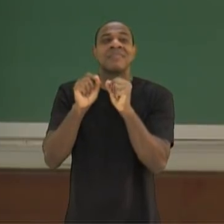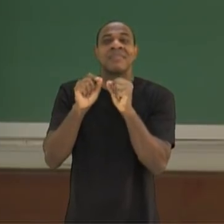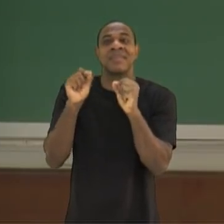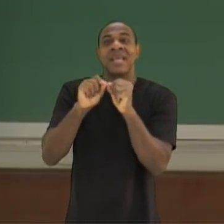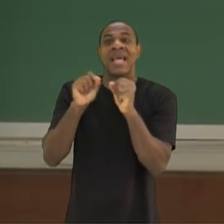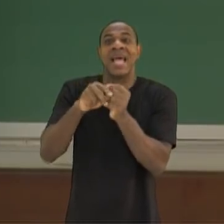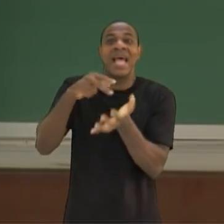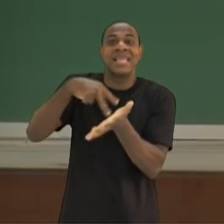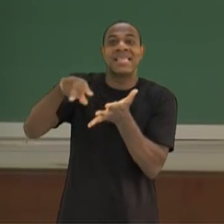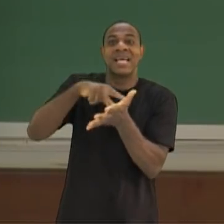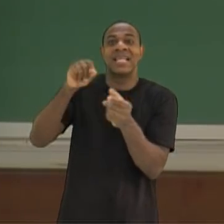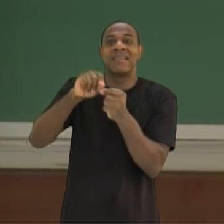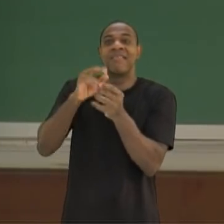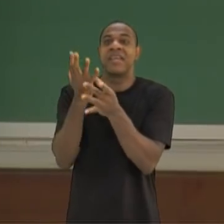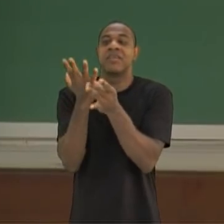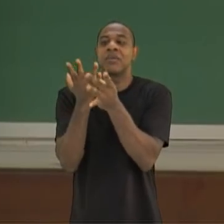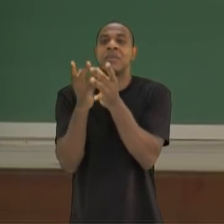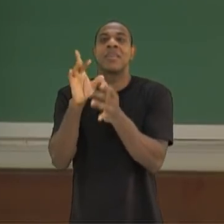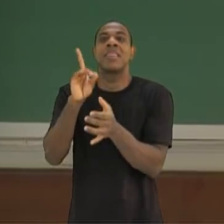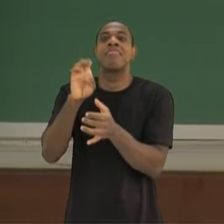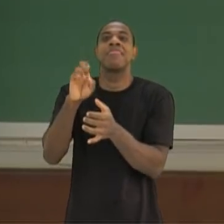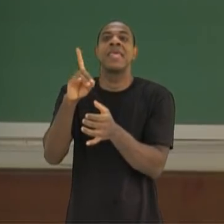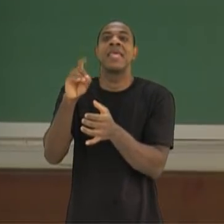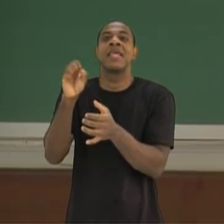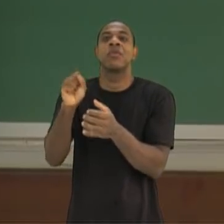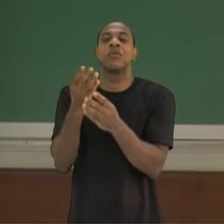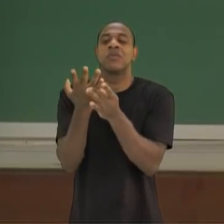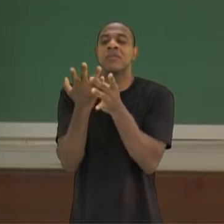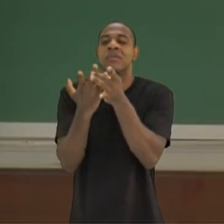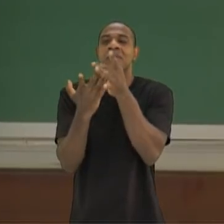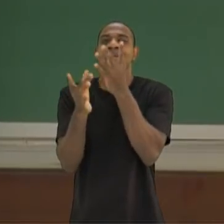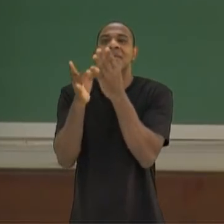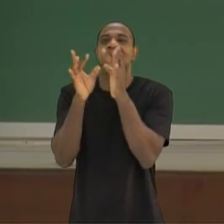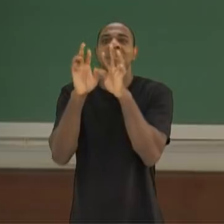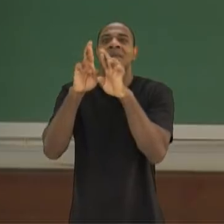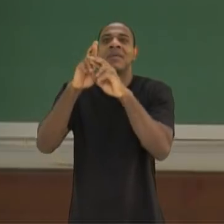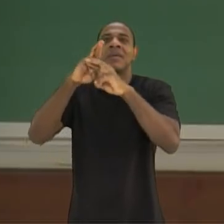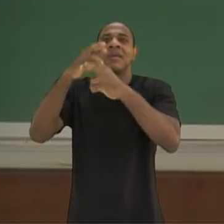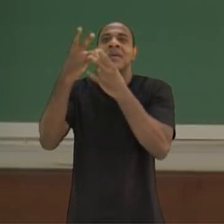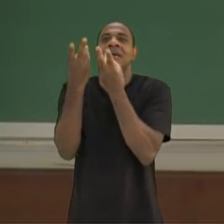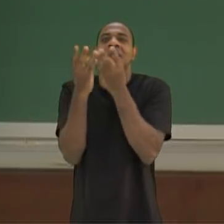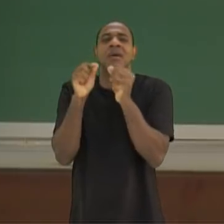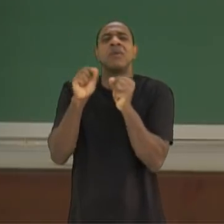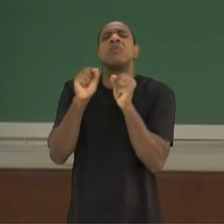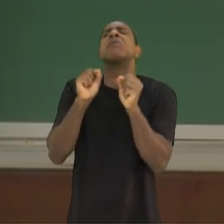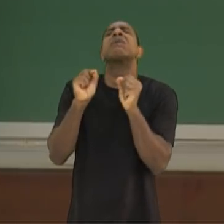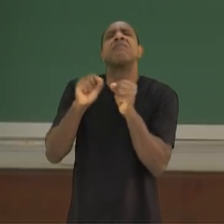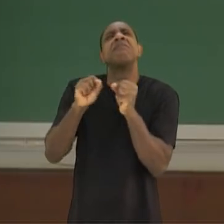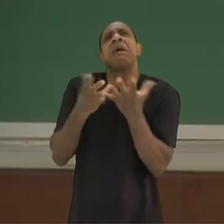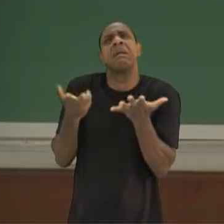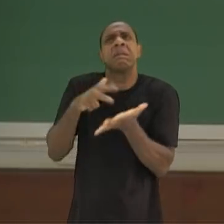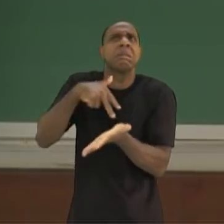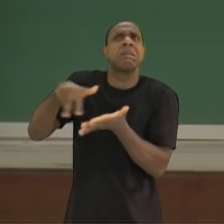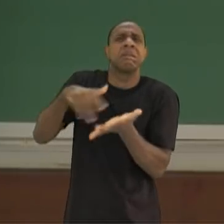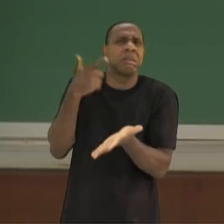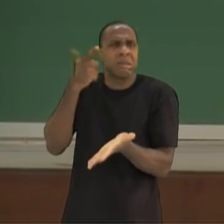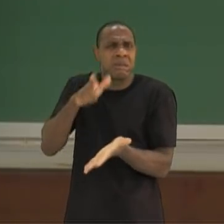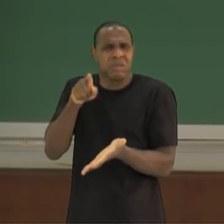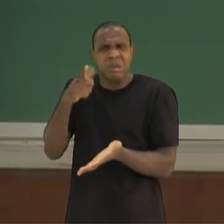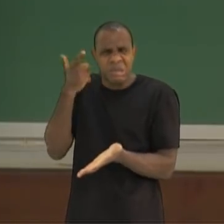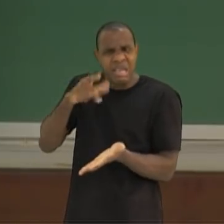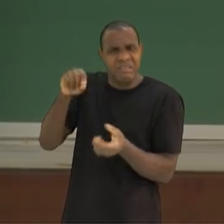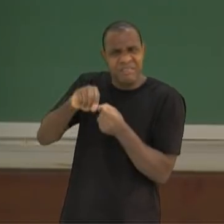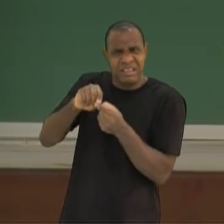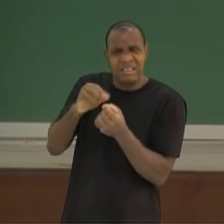os dedos. Olha que legal, gente. Quem será que consegue fazer essa dança com os dedos? Será que você